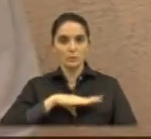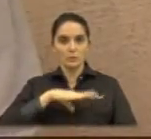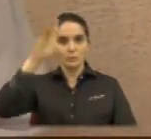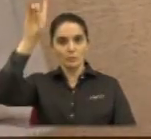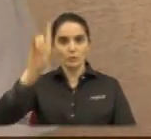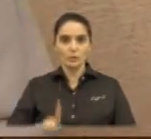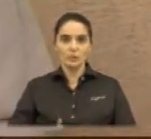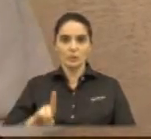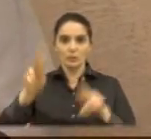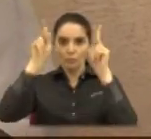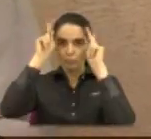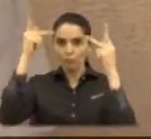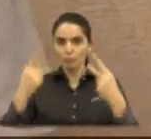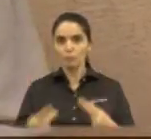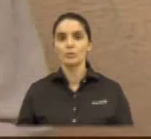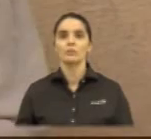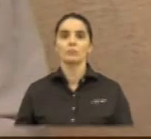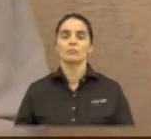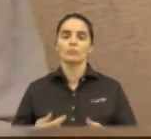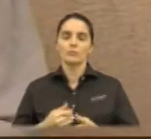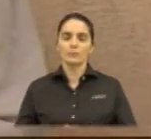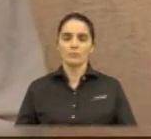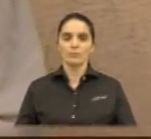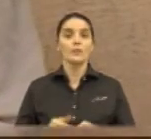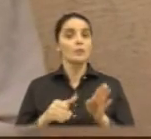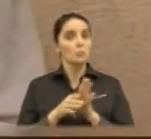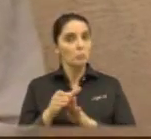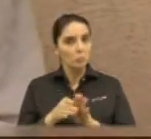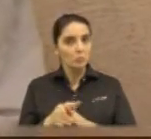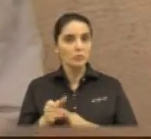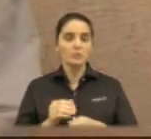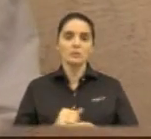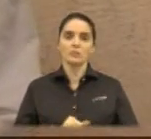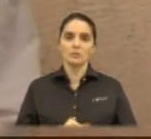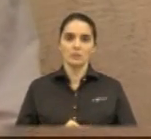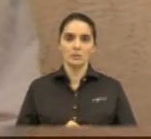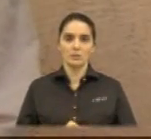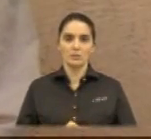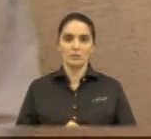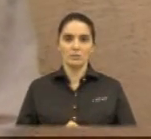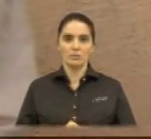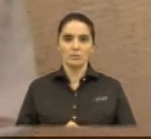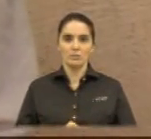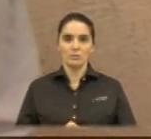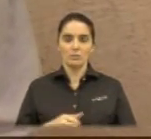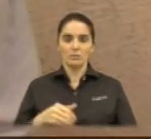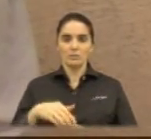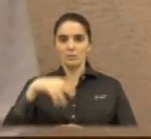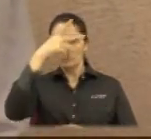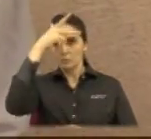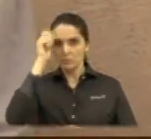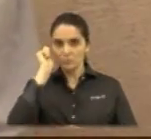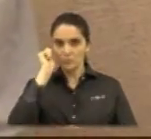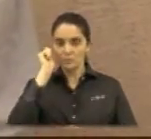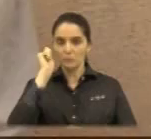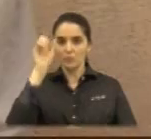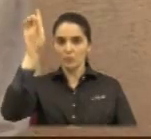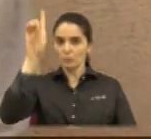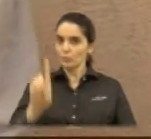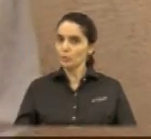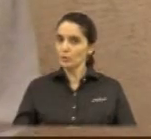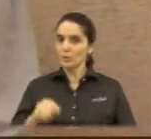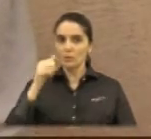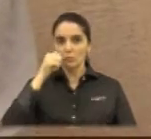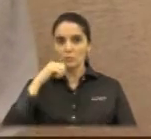Então, vai ter um Conselho Municipal dos Direitos da Mulher, aliás, um Plano